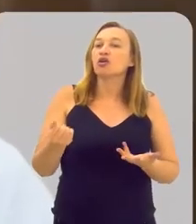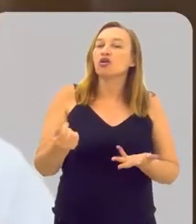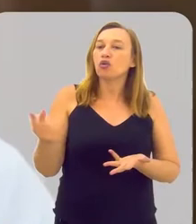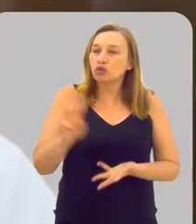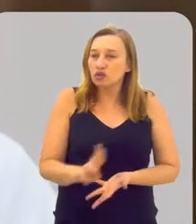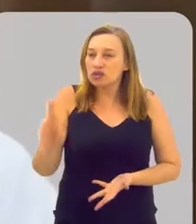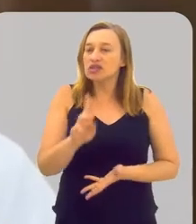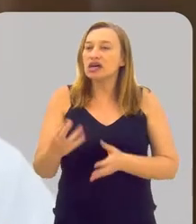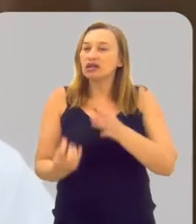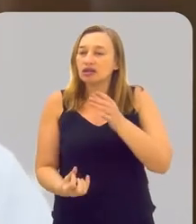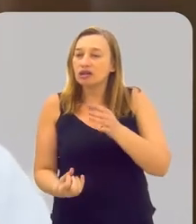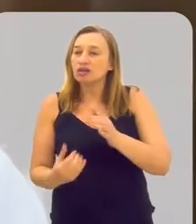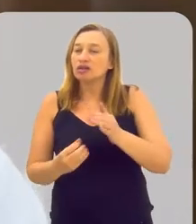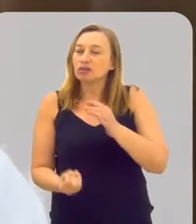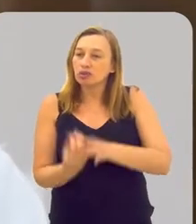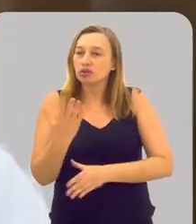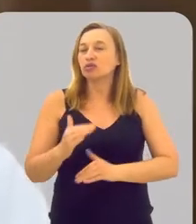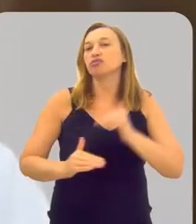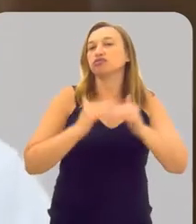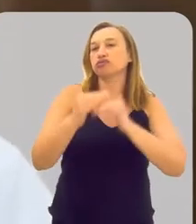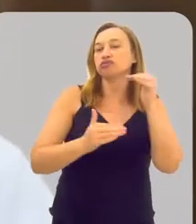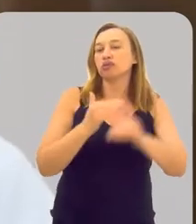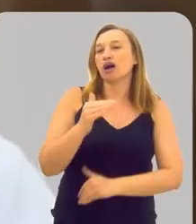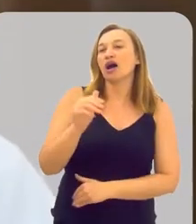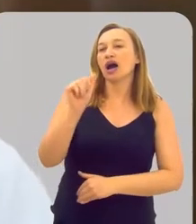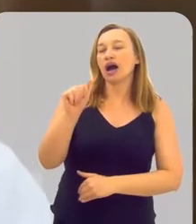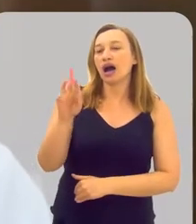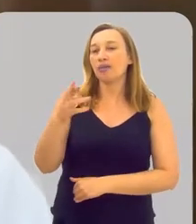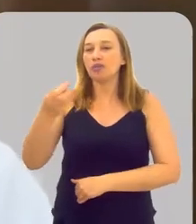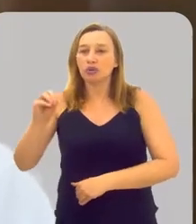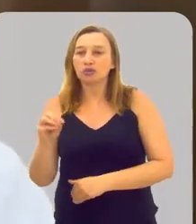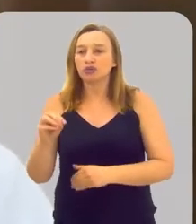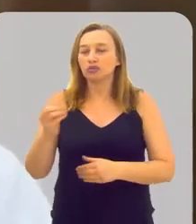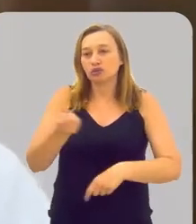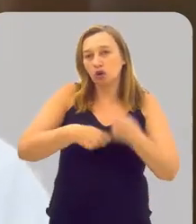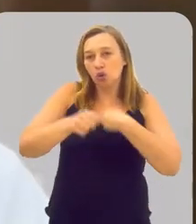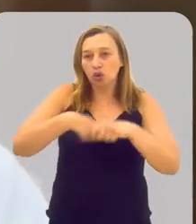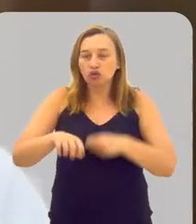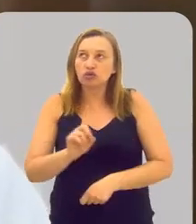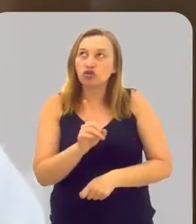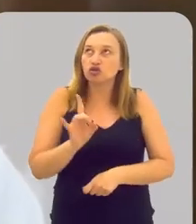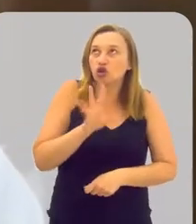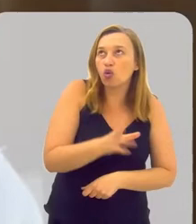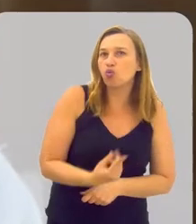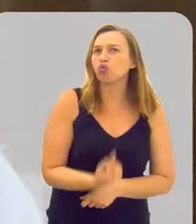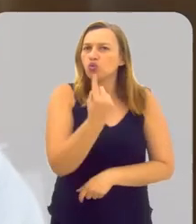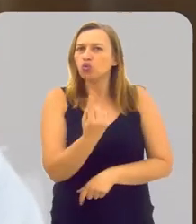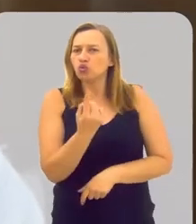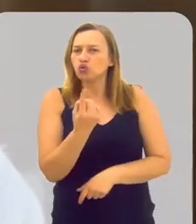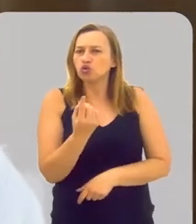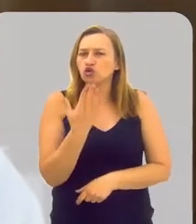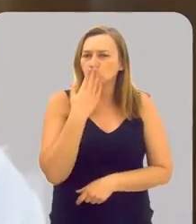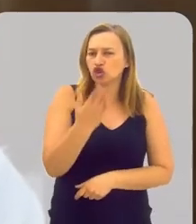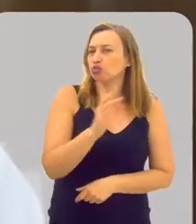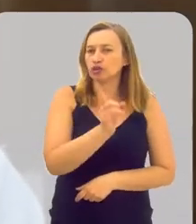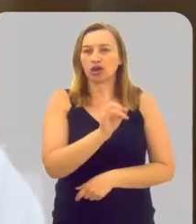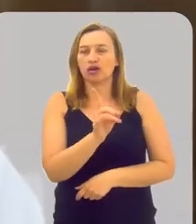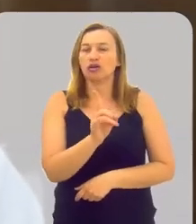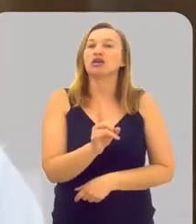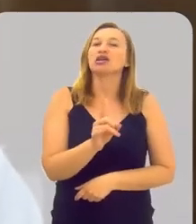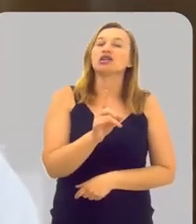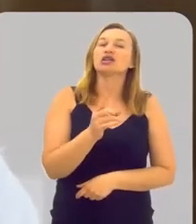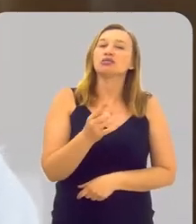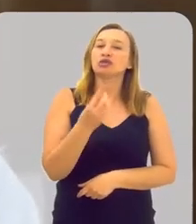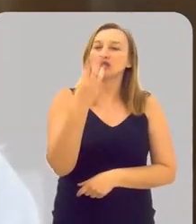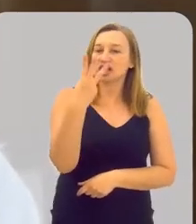para aumentar a produtividade do agronegócio, né? E fertilizante não é só um tipo de fertilizante. Existem três tipos